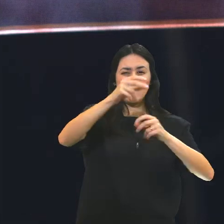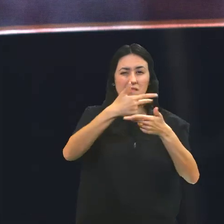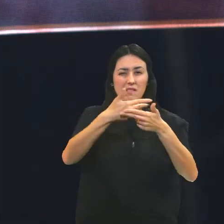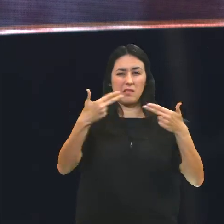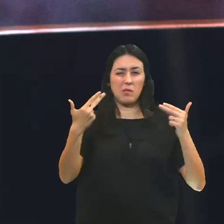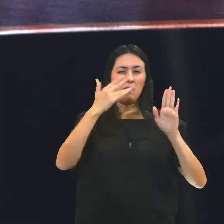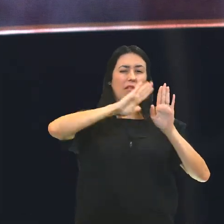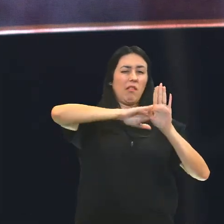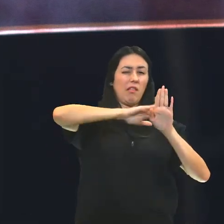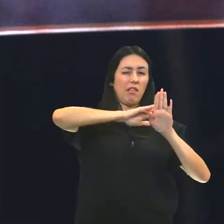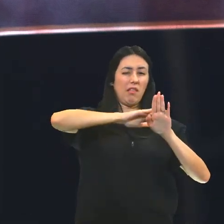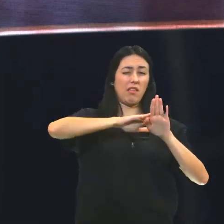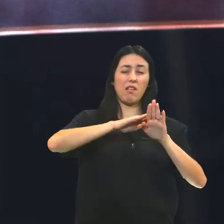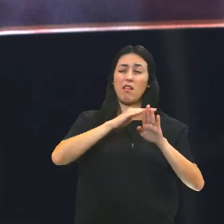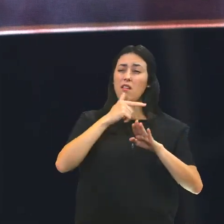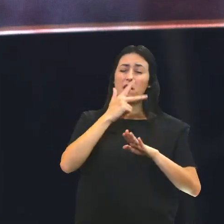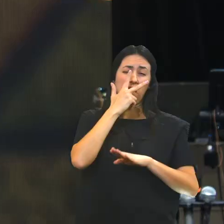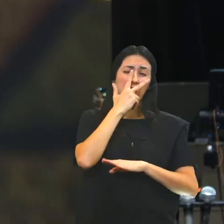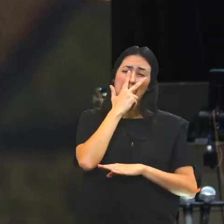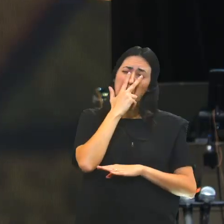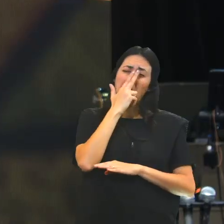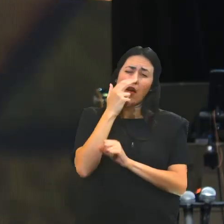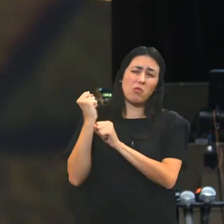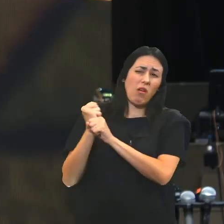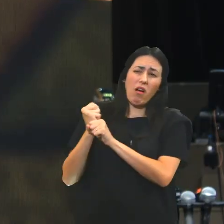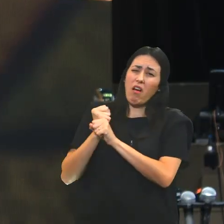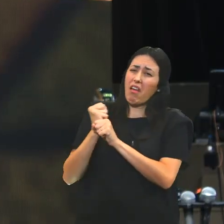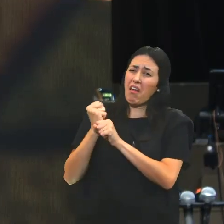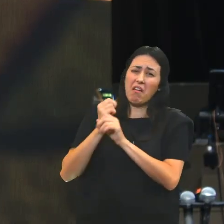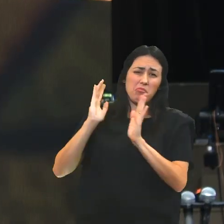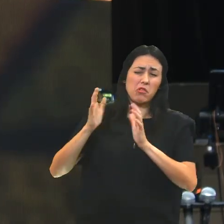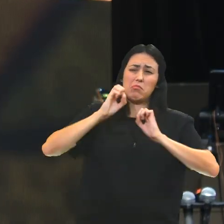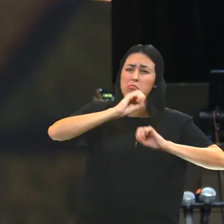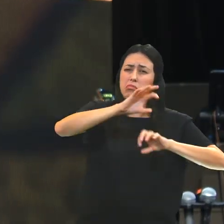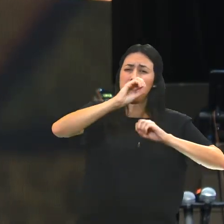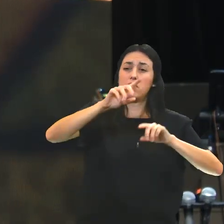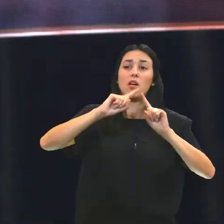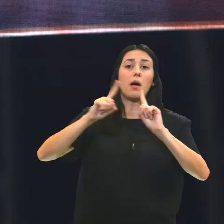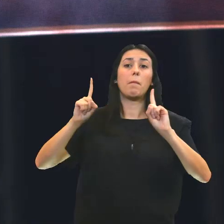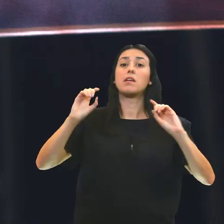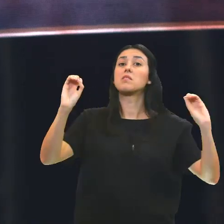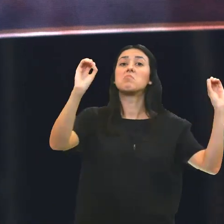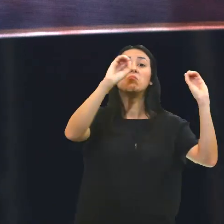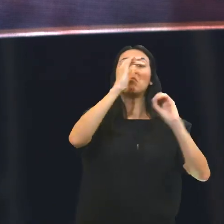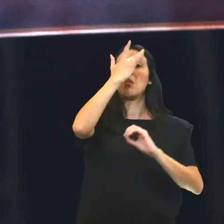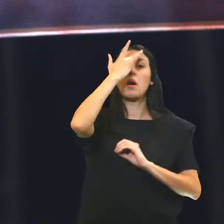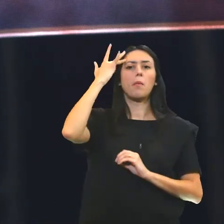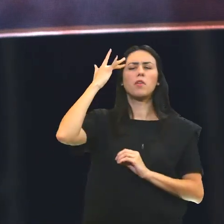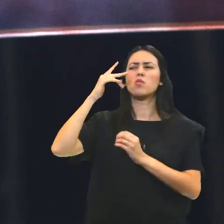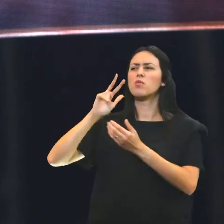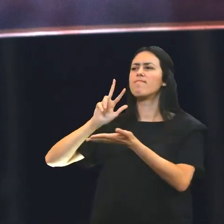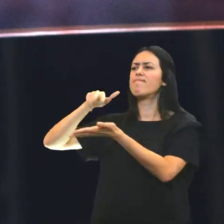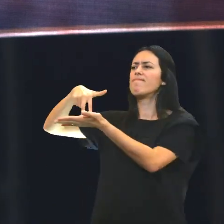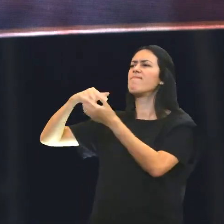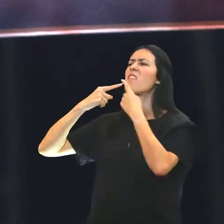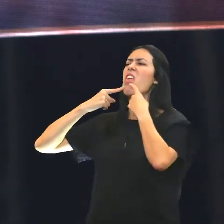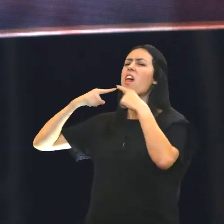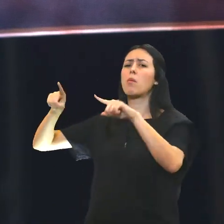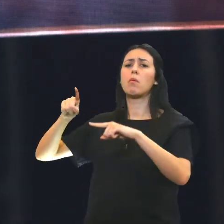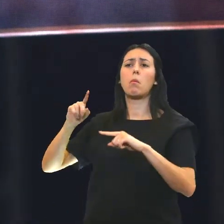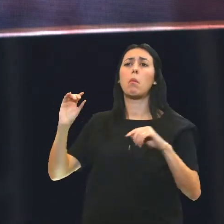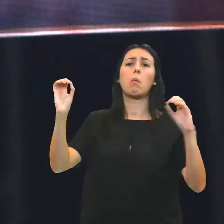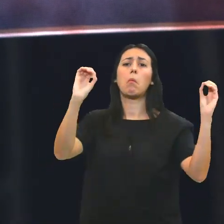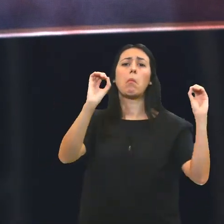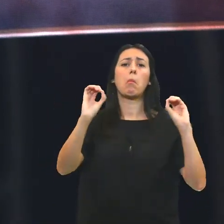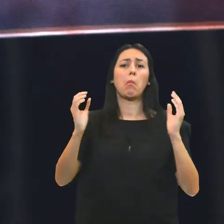há anos na escola, mas ninguém tinha se levantado para reclamar ou para se posicionar. Você